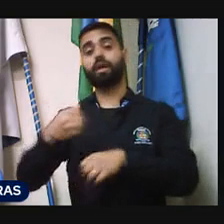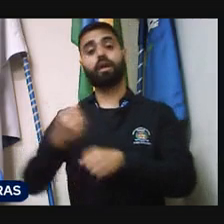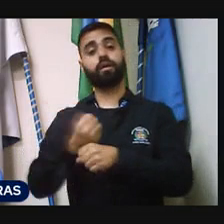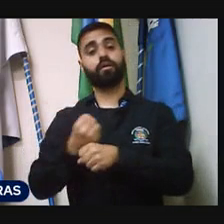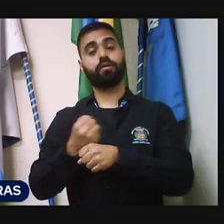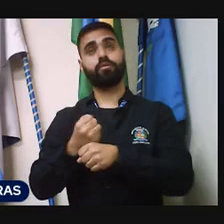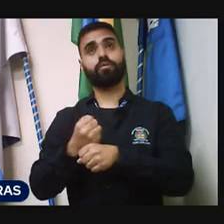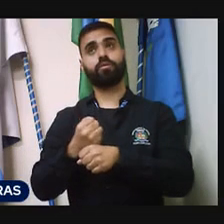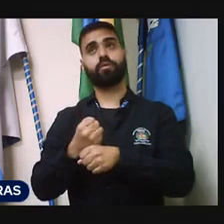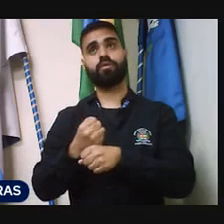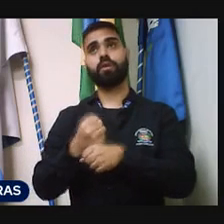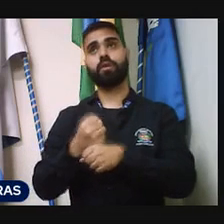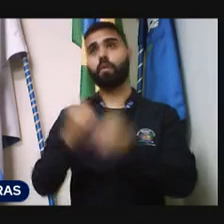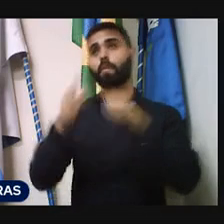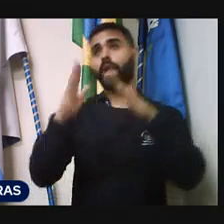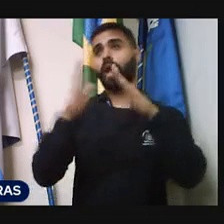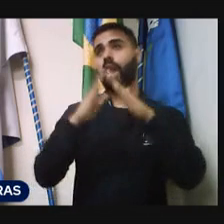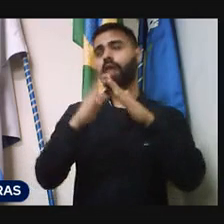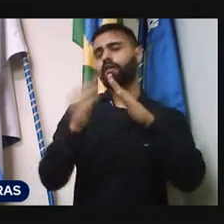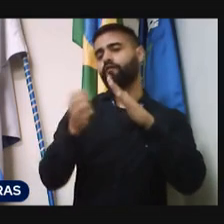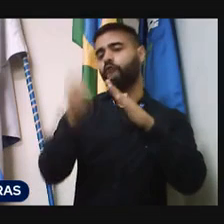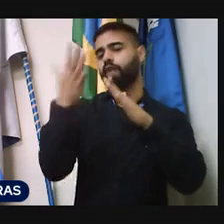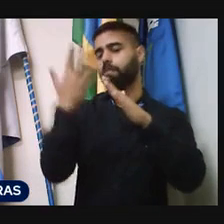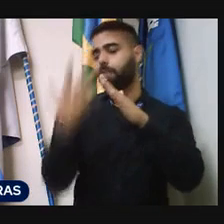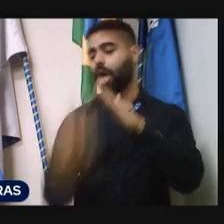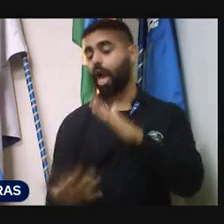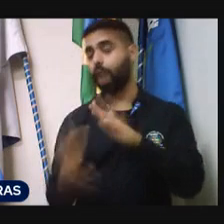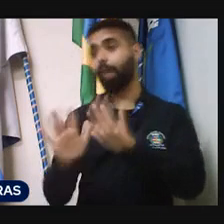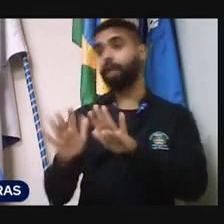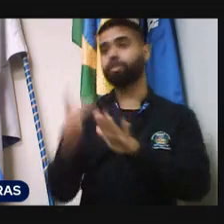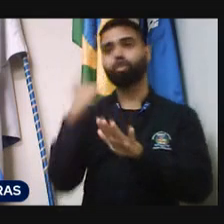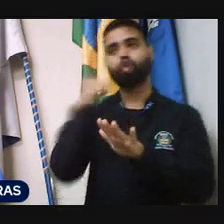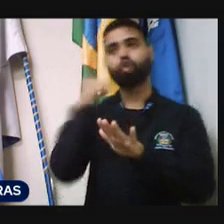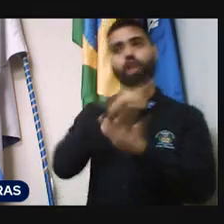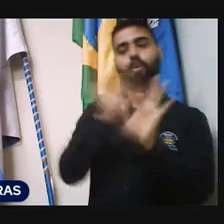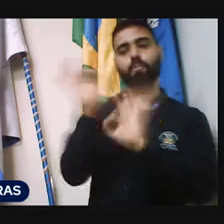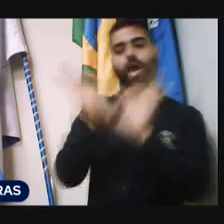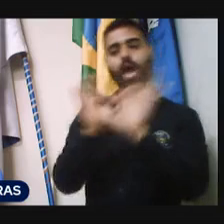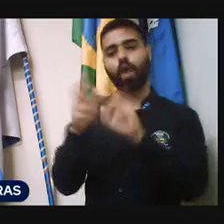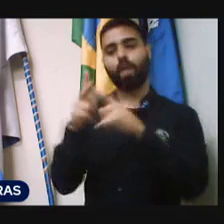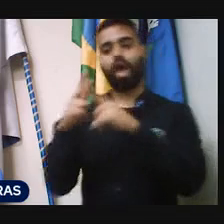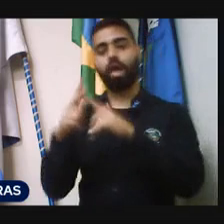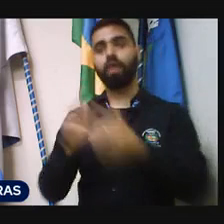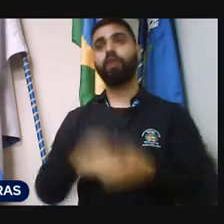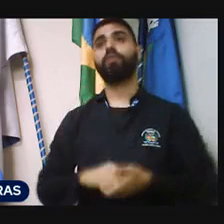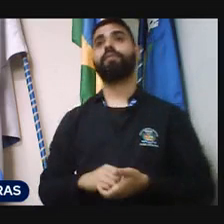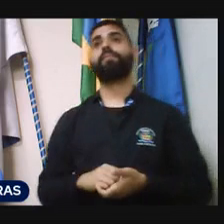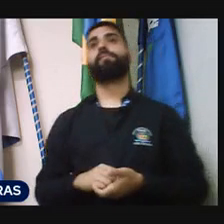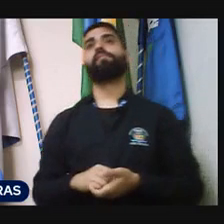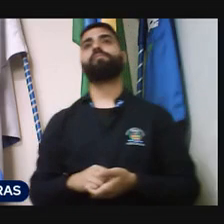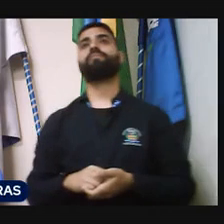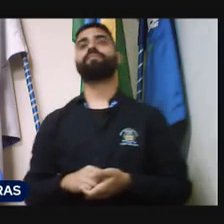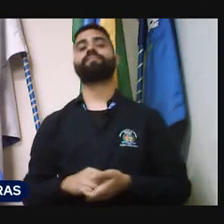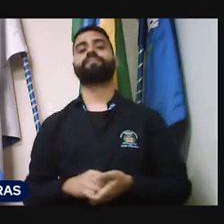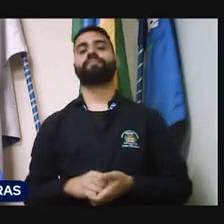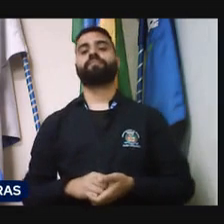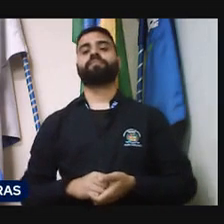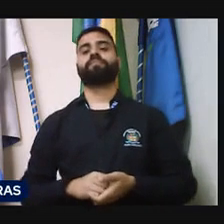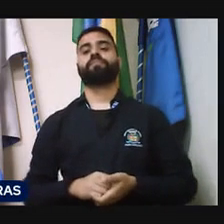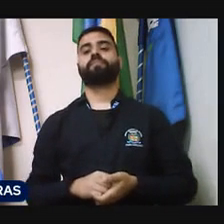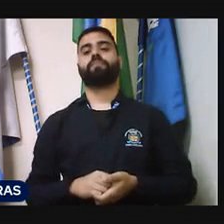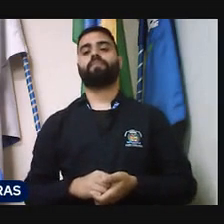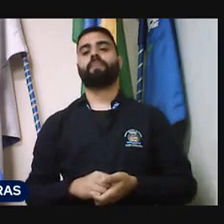casa já estava para cair de graças a Deus conseguimos restaurar o e conseguimos